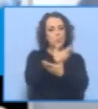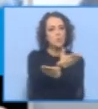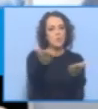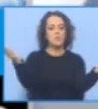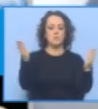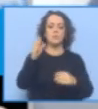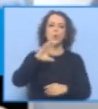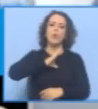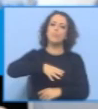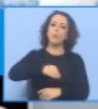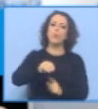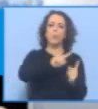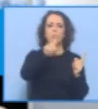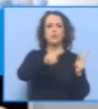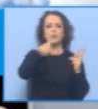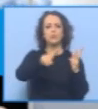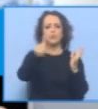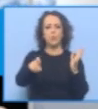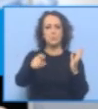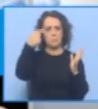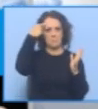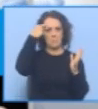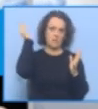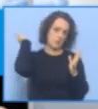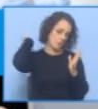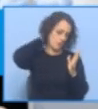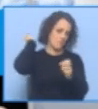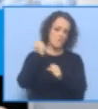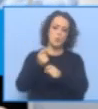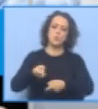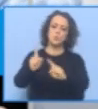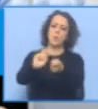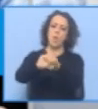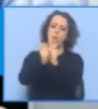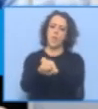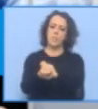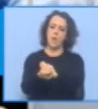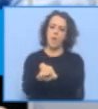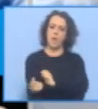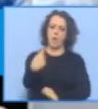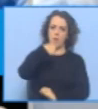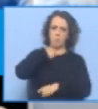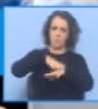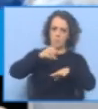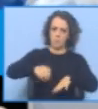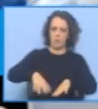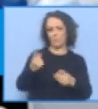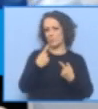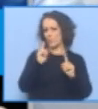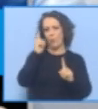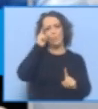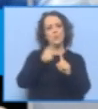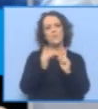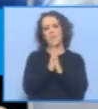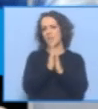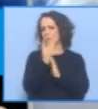faz e não estar à espera que o mundo se adapte àquilo que nós somos, né? Não foi nunca esse o horizonte missionário da Igreja,